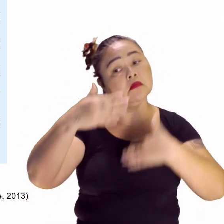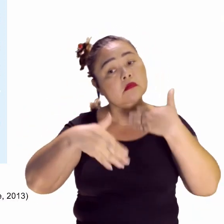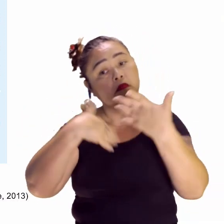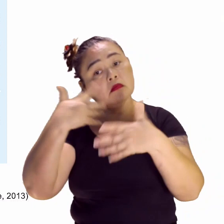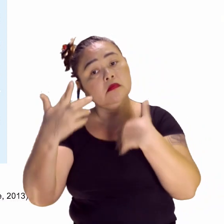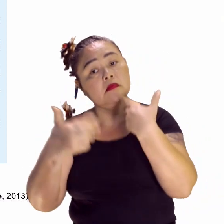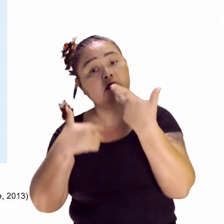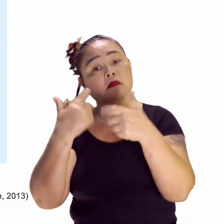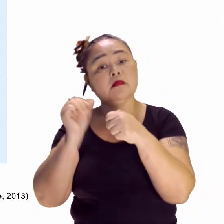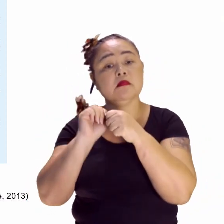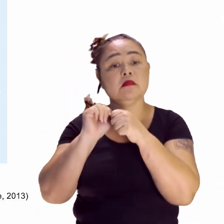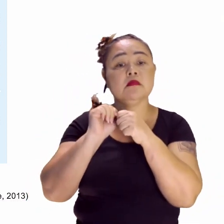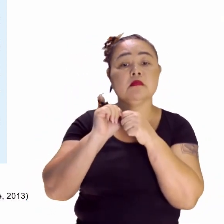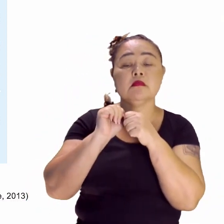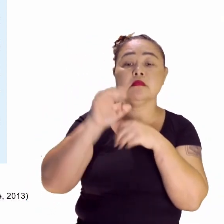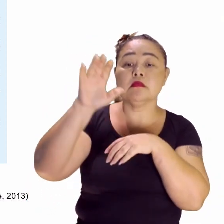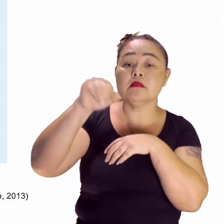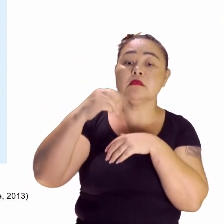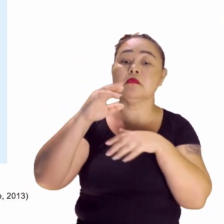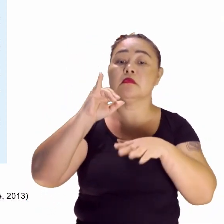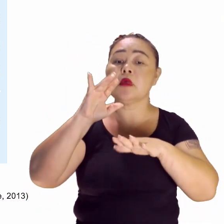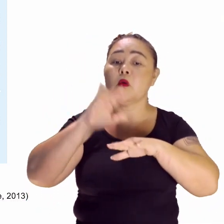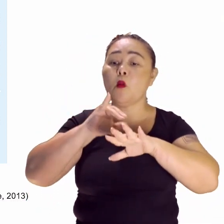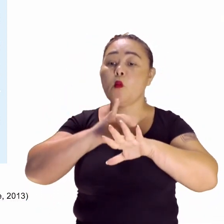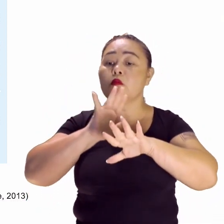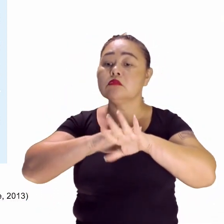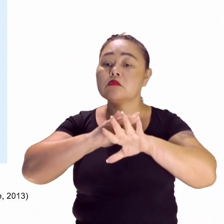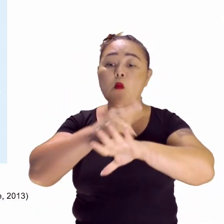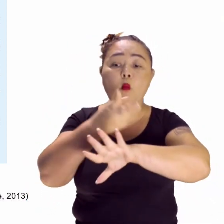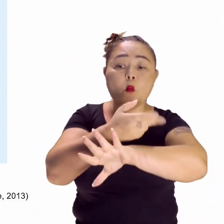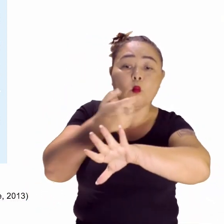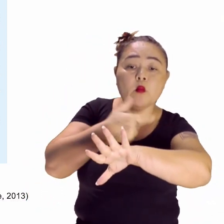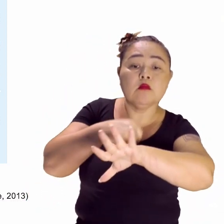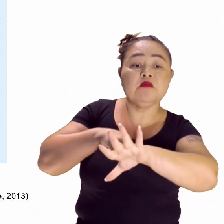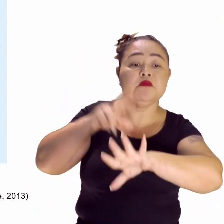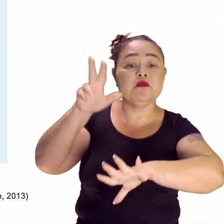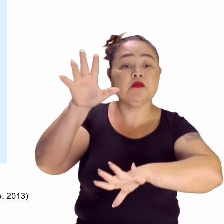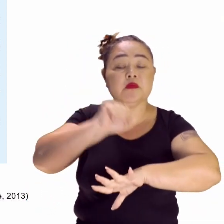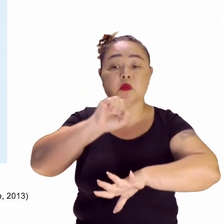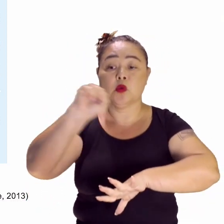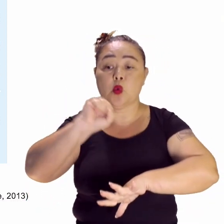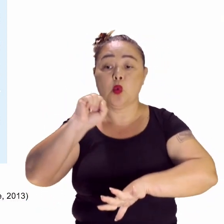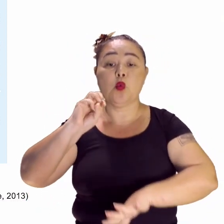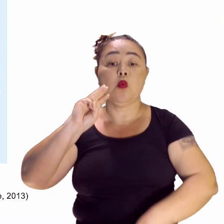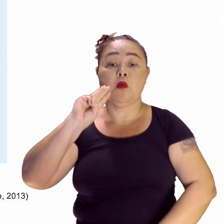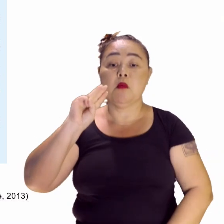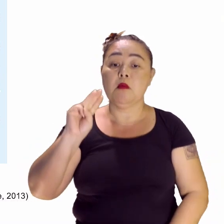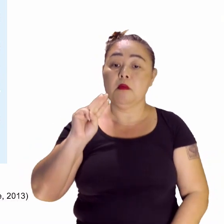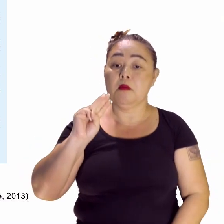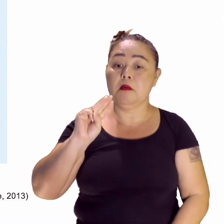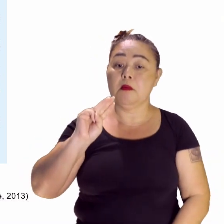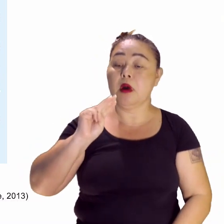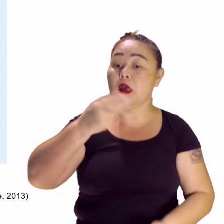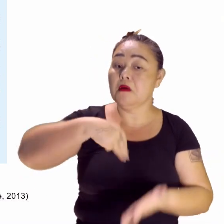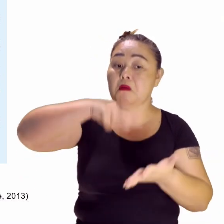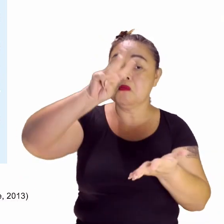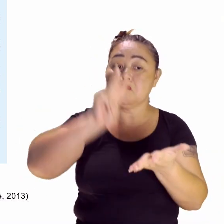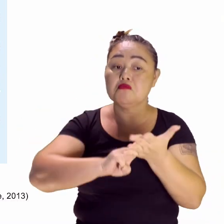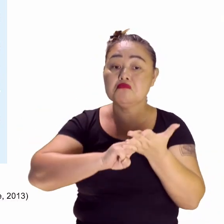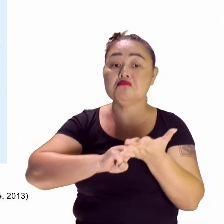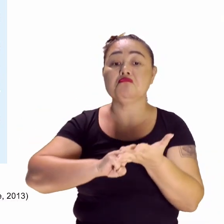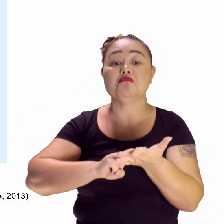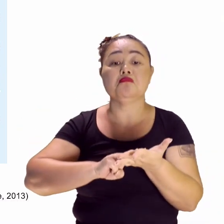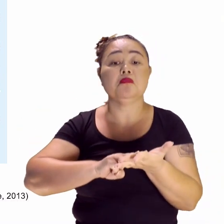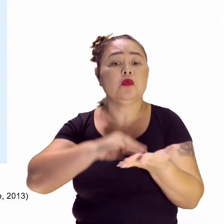ou que é por usar em Recursos nativo legalmente no total ele tá falando aqui dessa apreensões foram 88 milhões em multas aplicadas